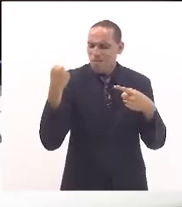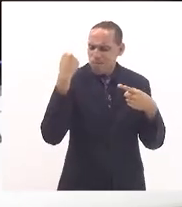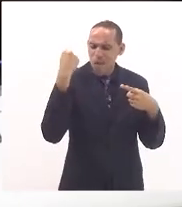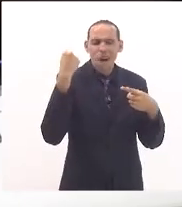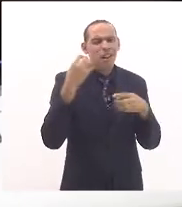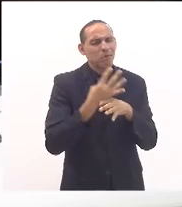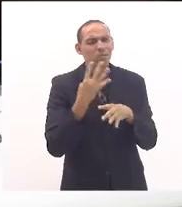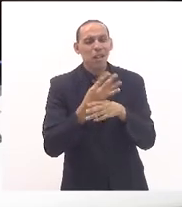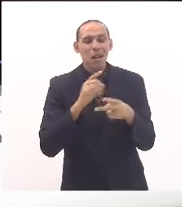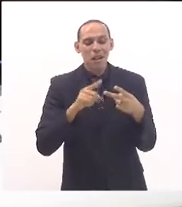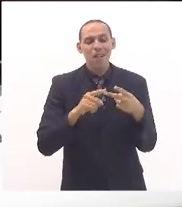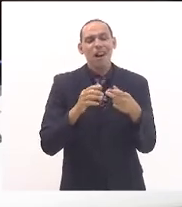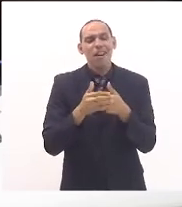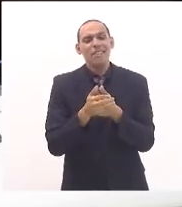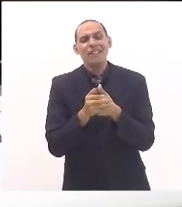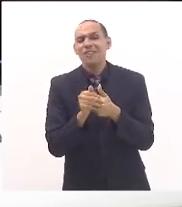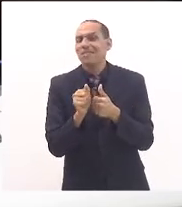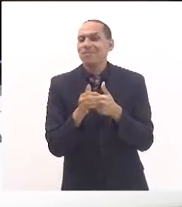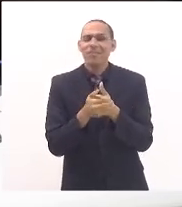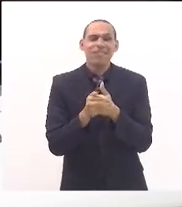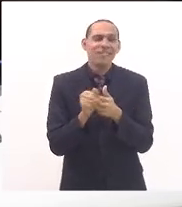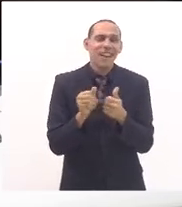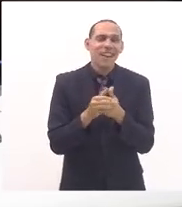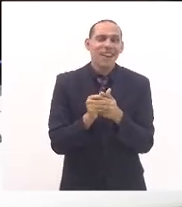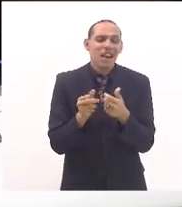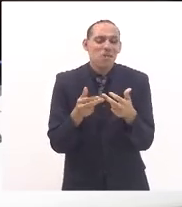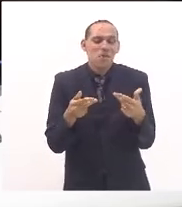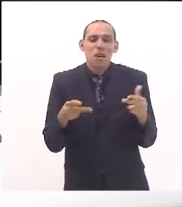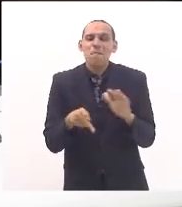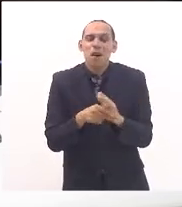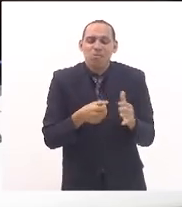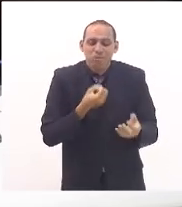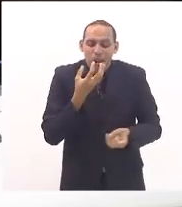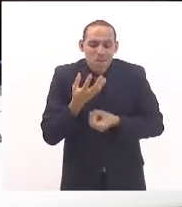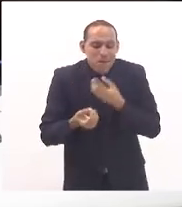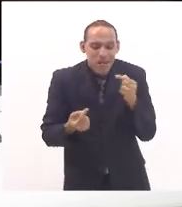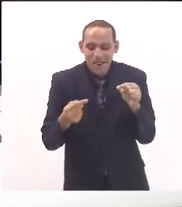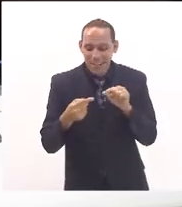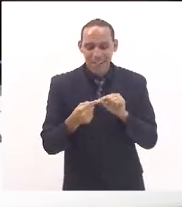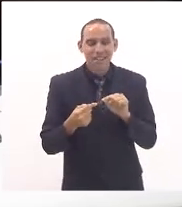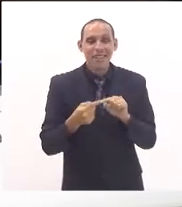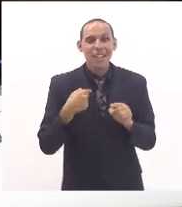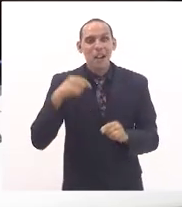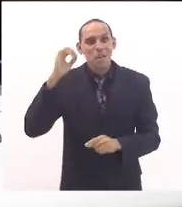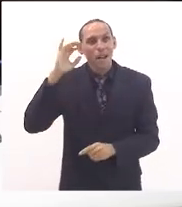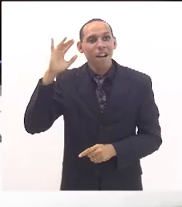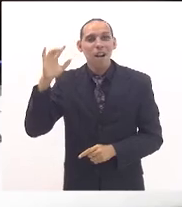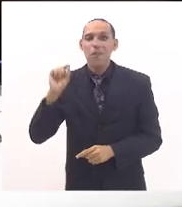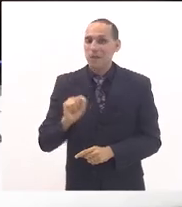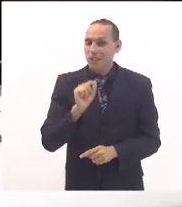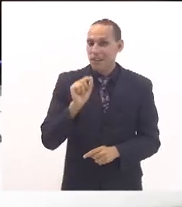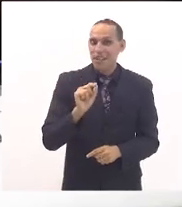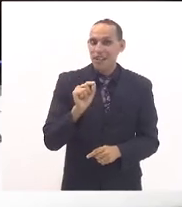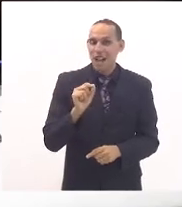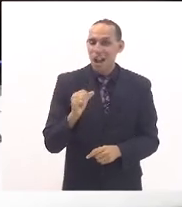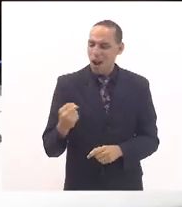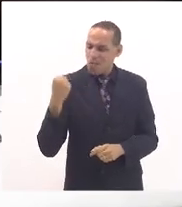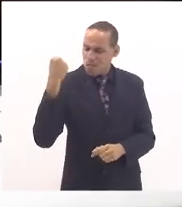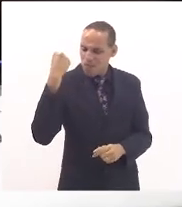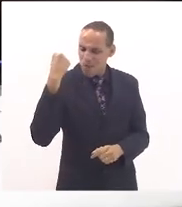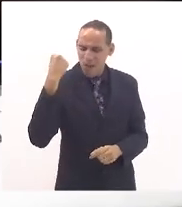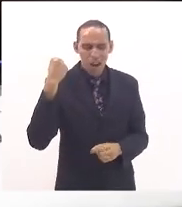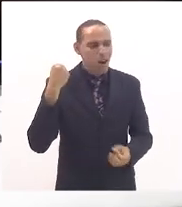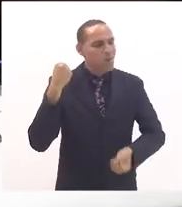mas ela é carinhosa Ela traz consigo aquela coisa da poesia e me veio à mente a força